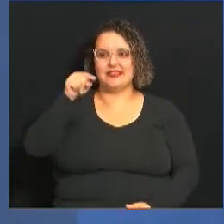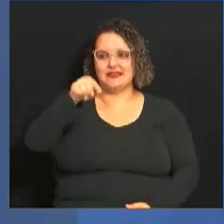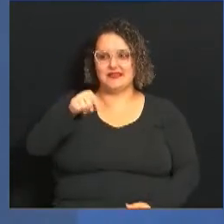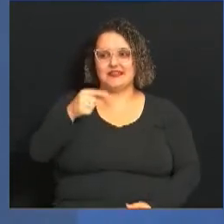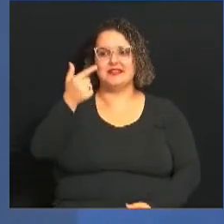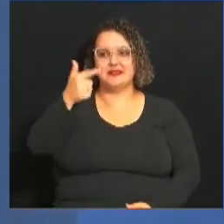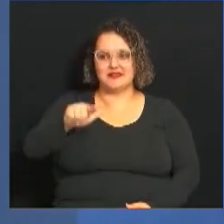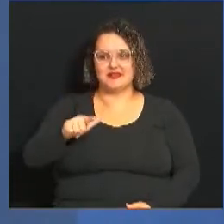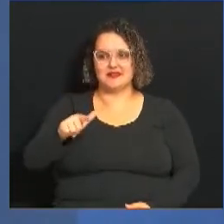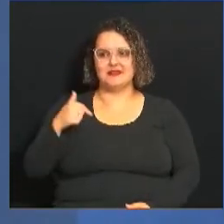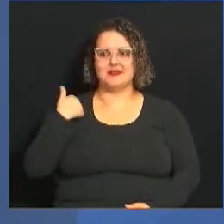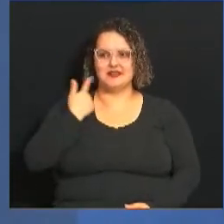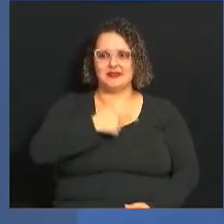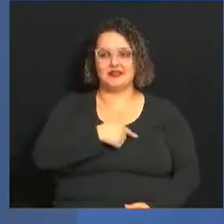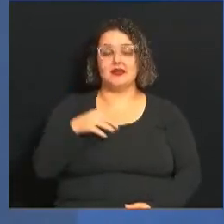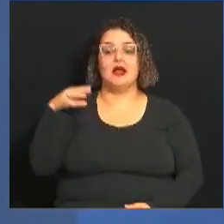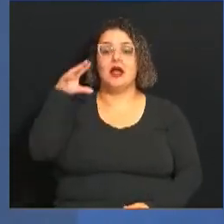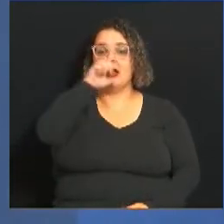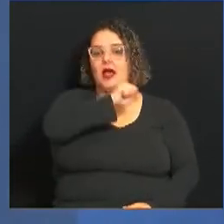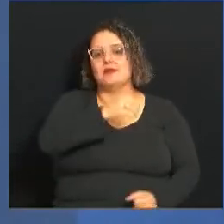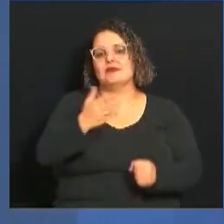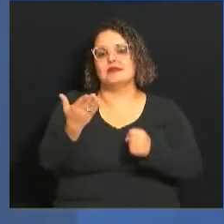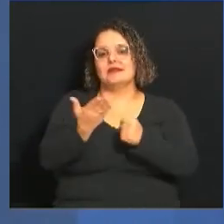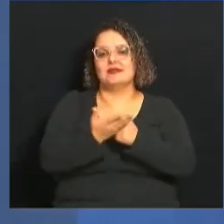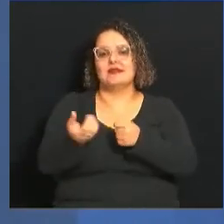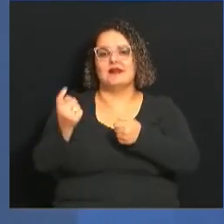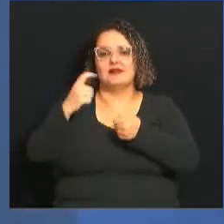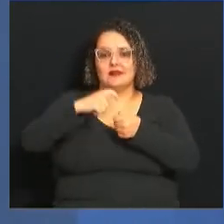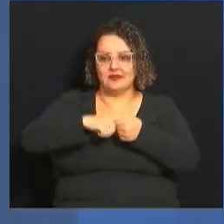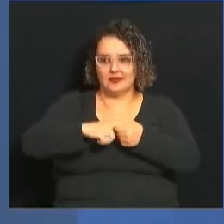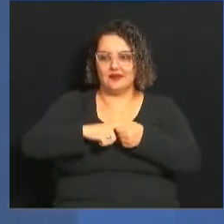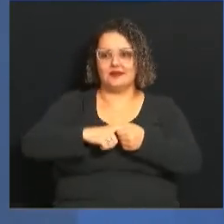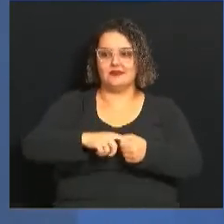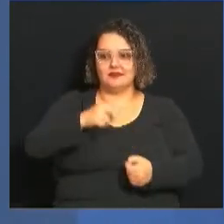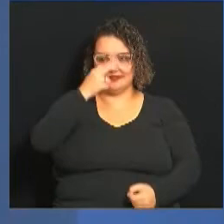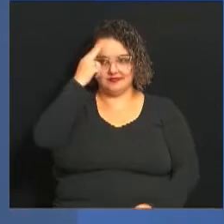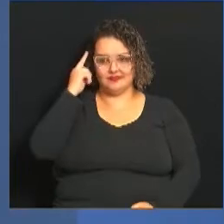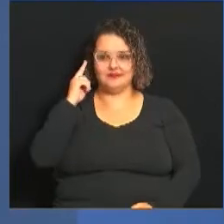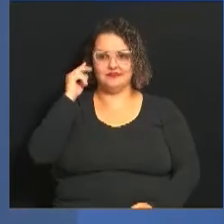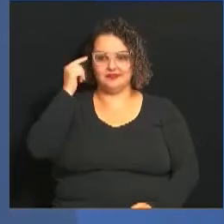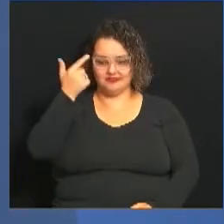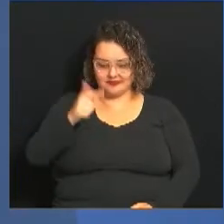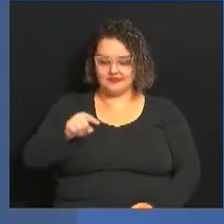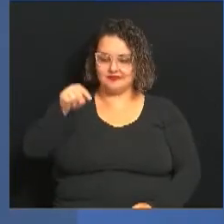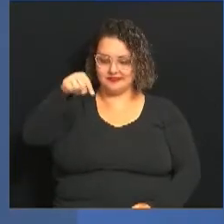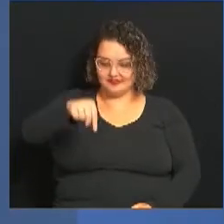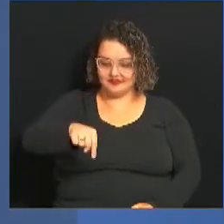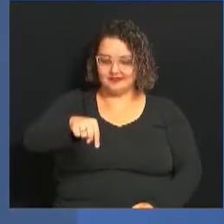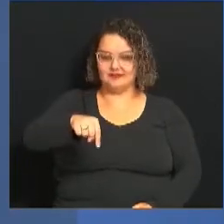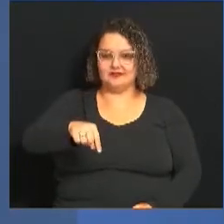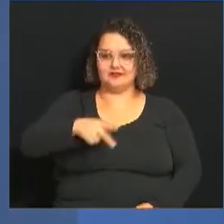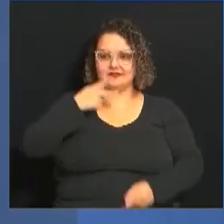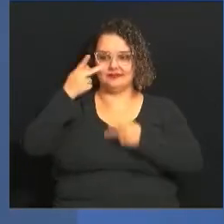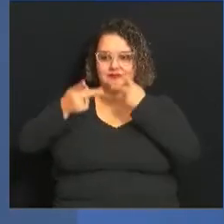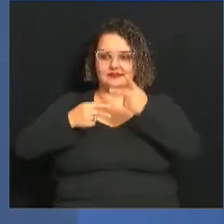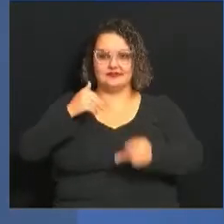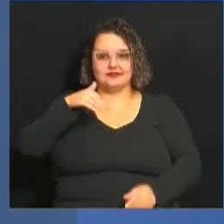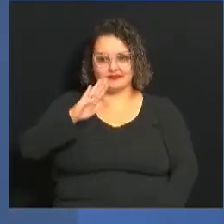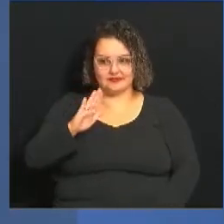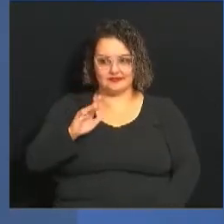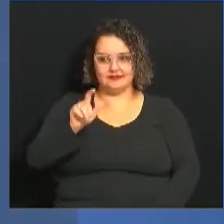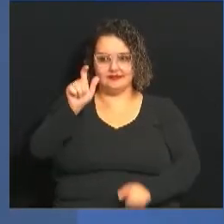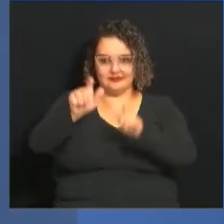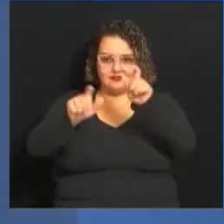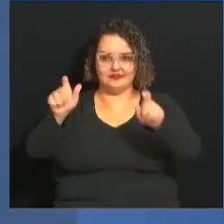continue com a gente, nós vamos para um breve intervalo e na volta, Gabriel Castro estará aqui para falar um pouquinho mais com você